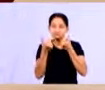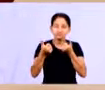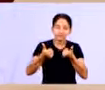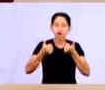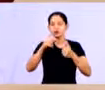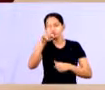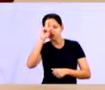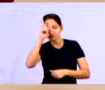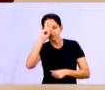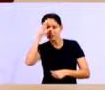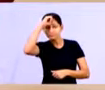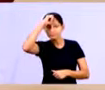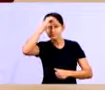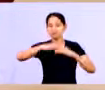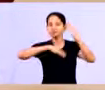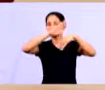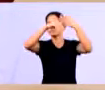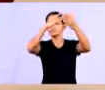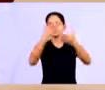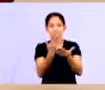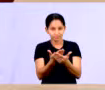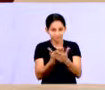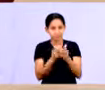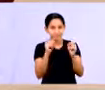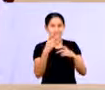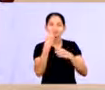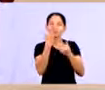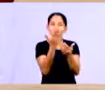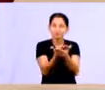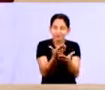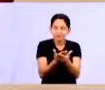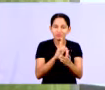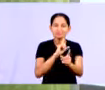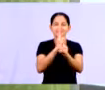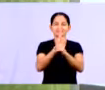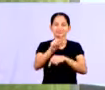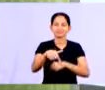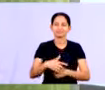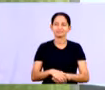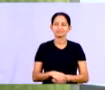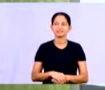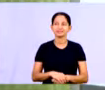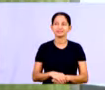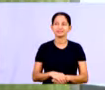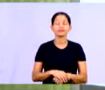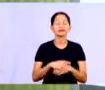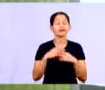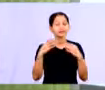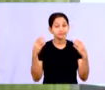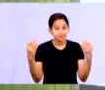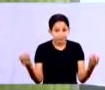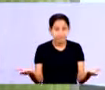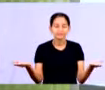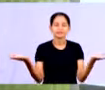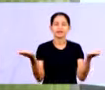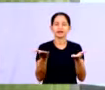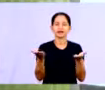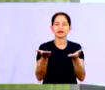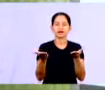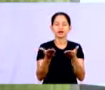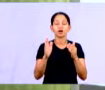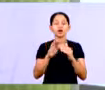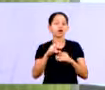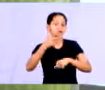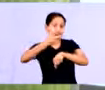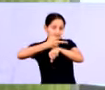seu dia a dia, para o seu crescimento enquanto estudante. Bons estudos e até logo. Pessoal, então dando continuidade, a gente viu a externa